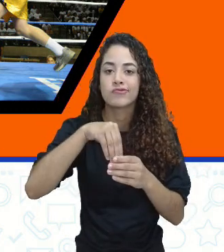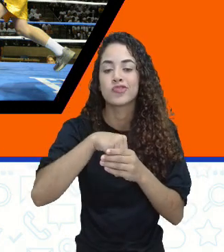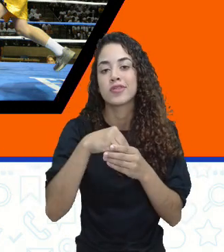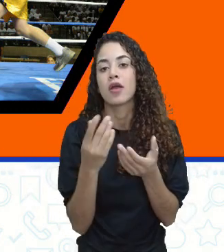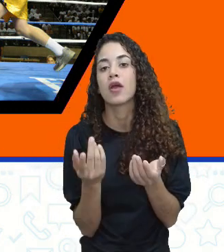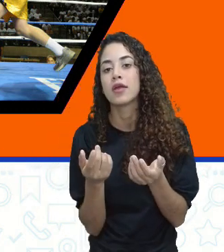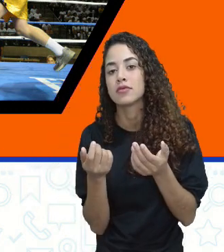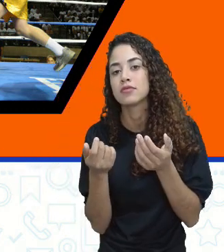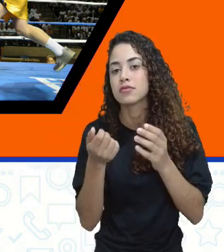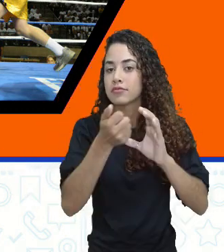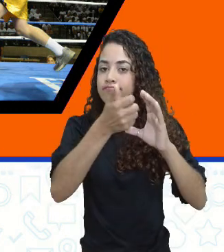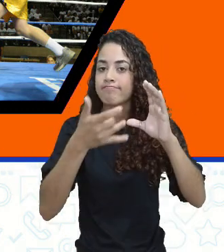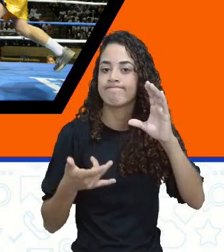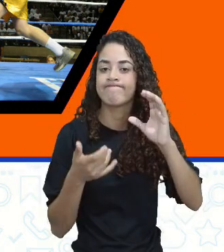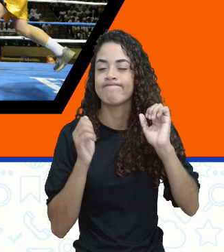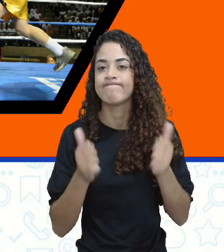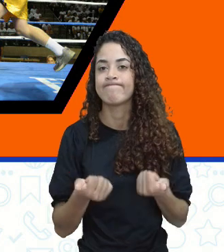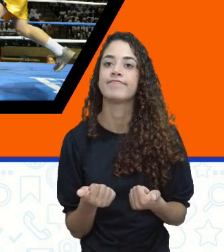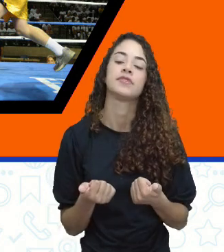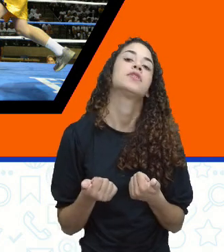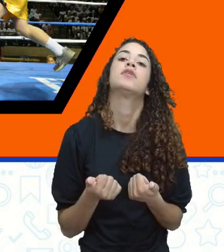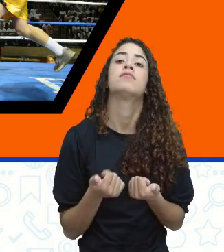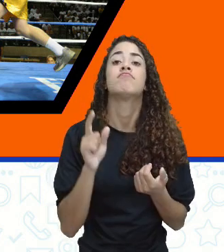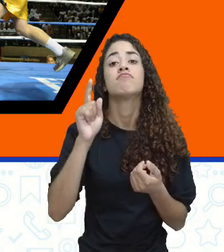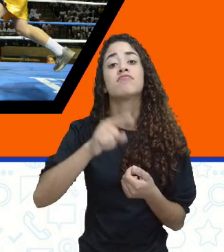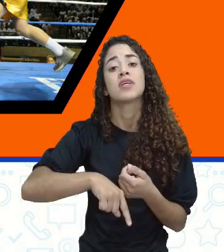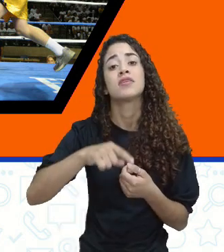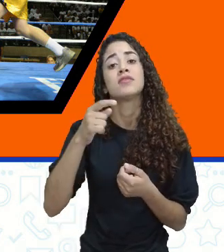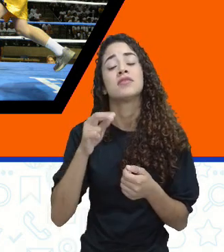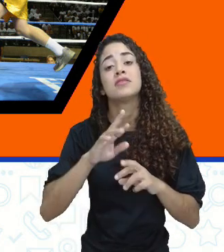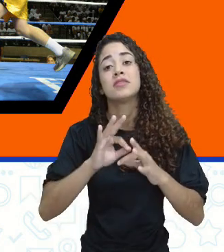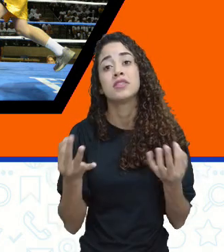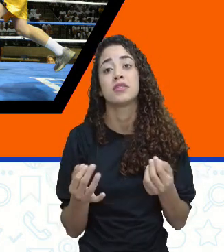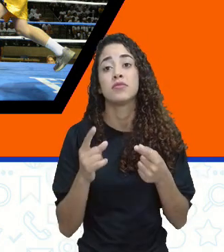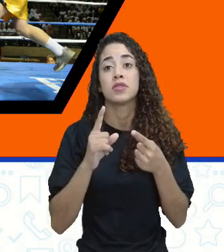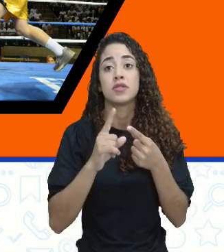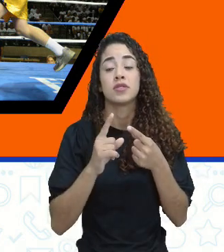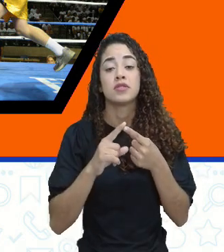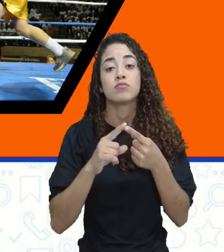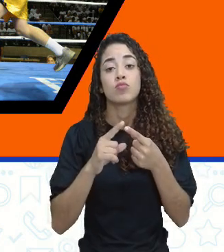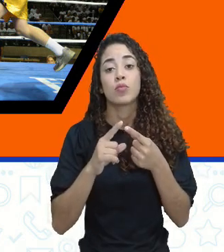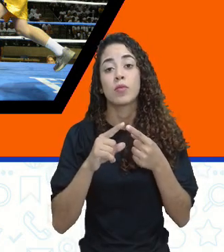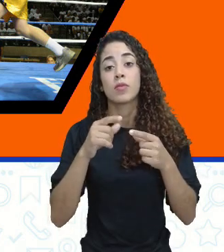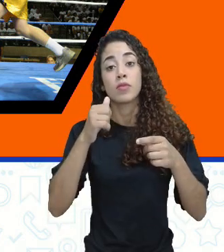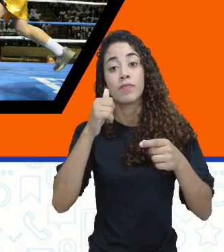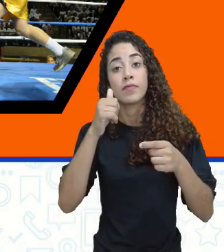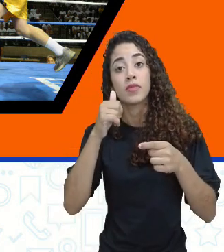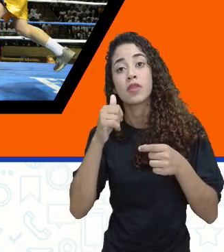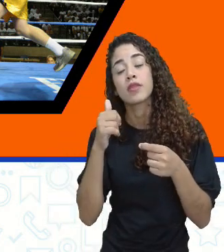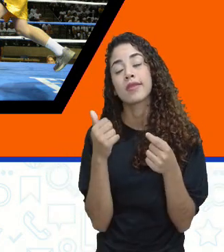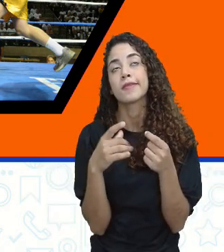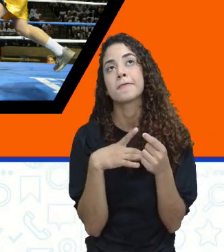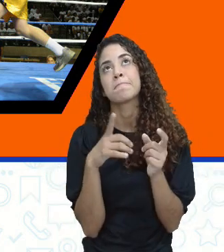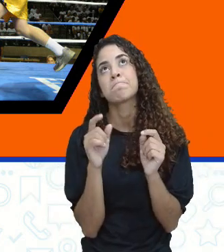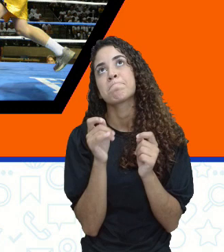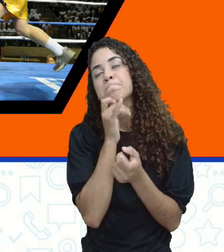todas as classificações. Mas aí, simples, né? Esporte de combate é quando você tem ali